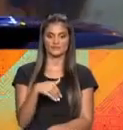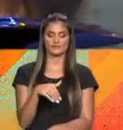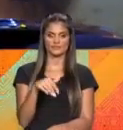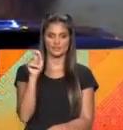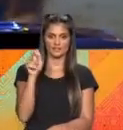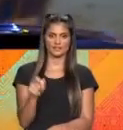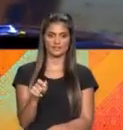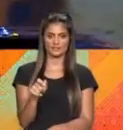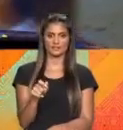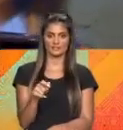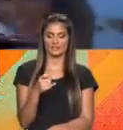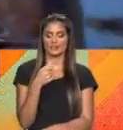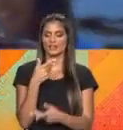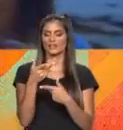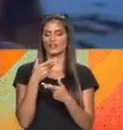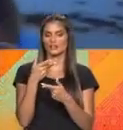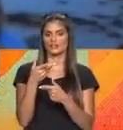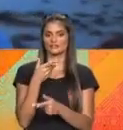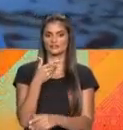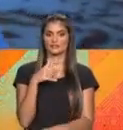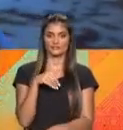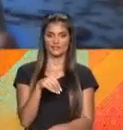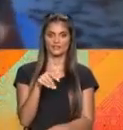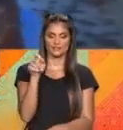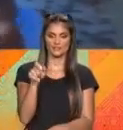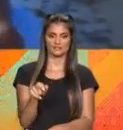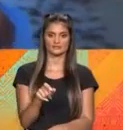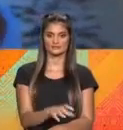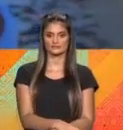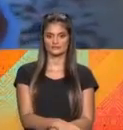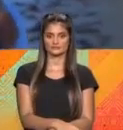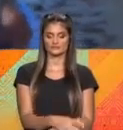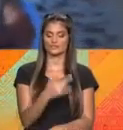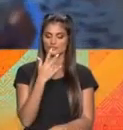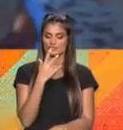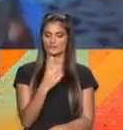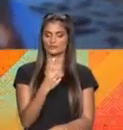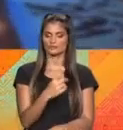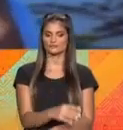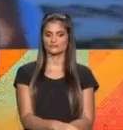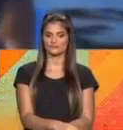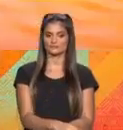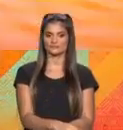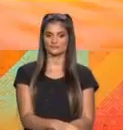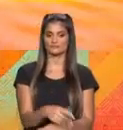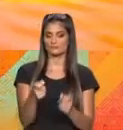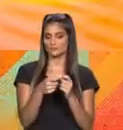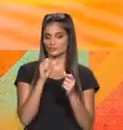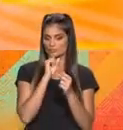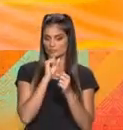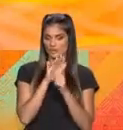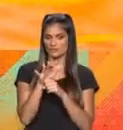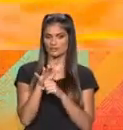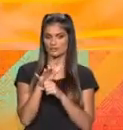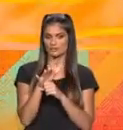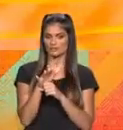ele a conversar. Lá vai ele, sozinho, à